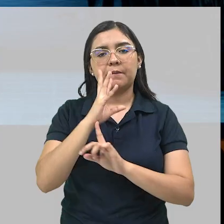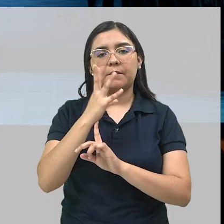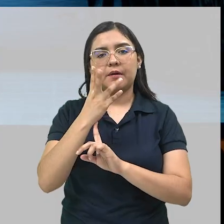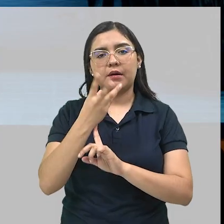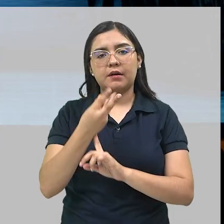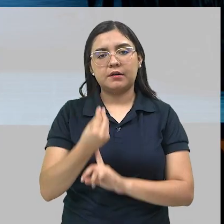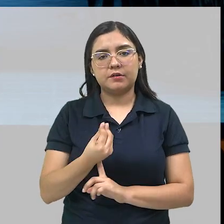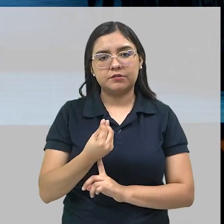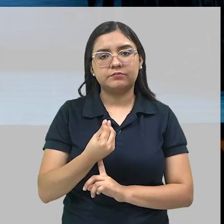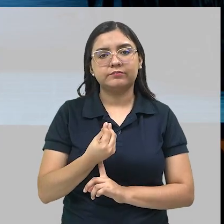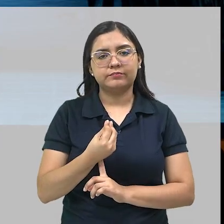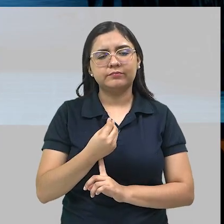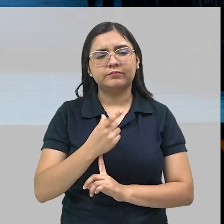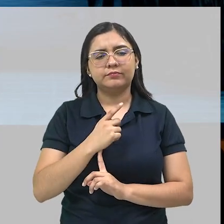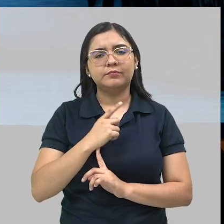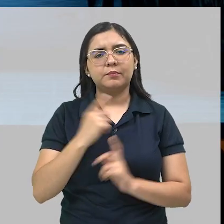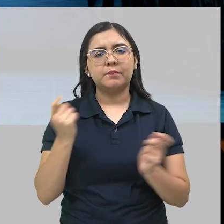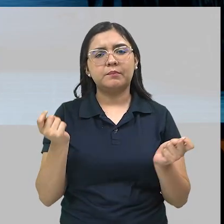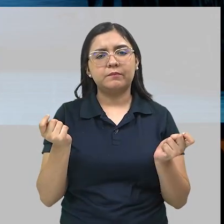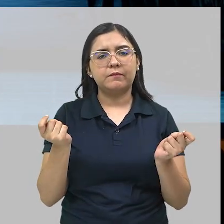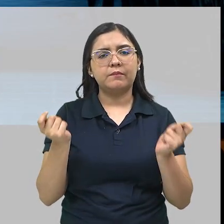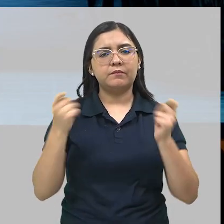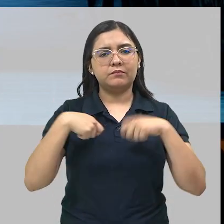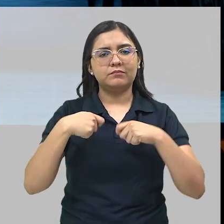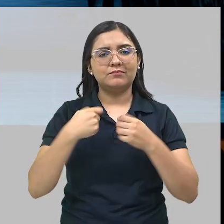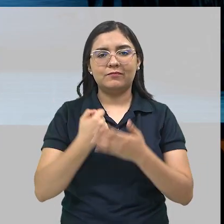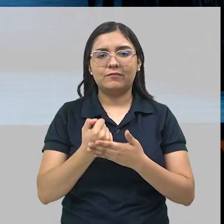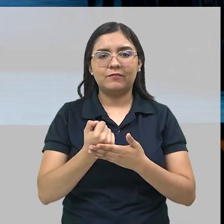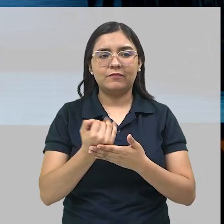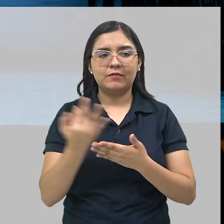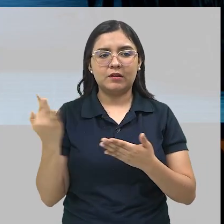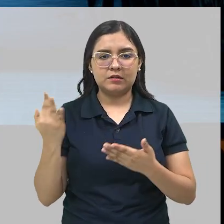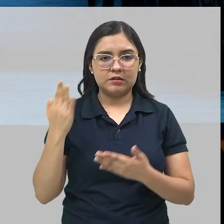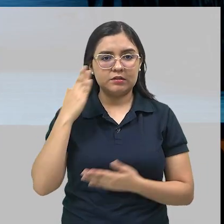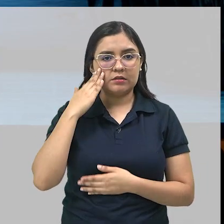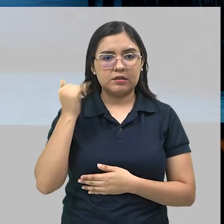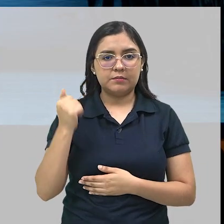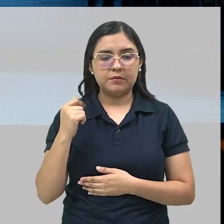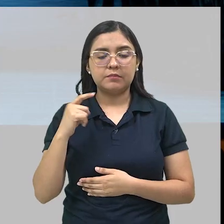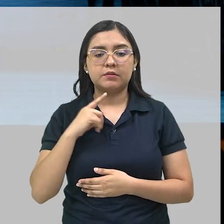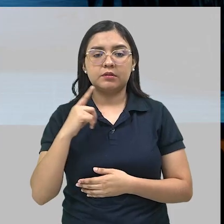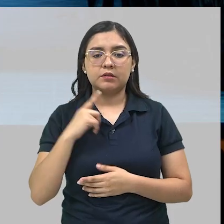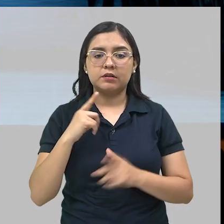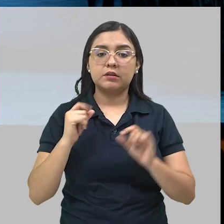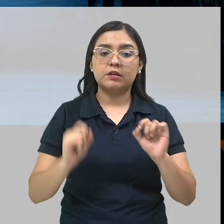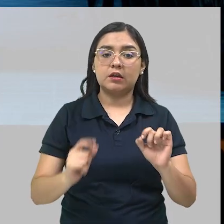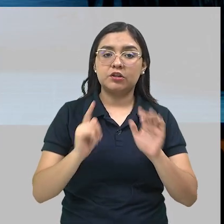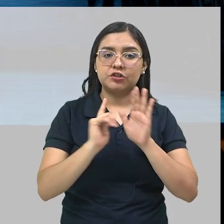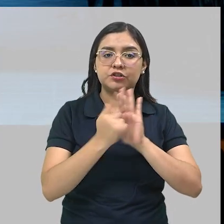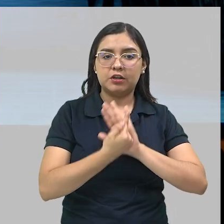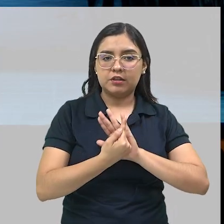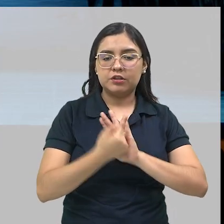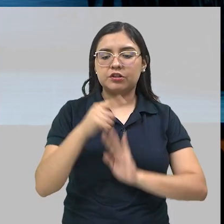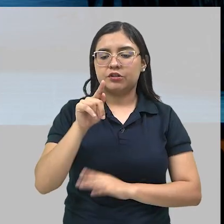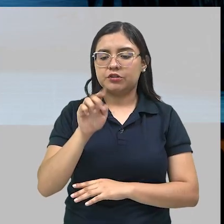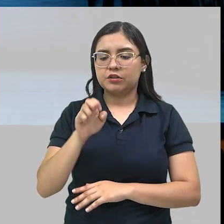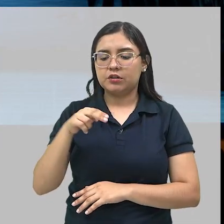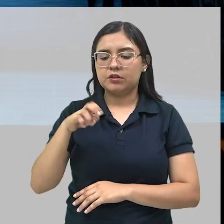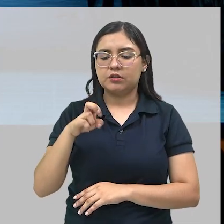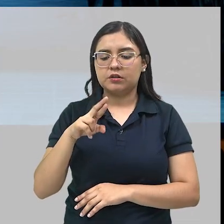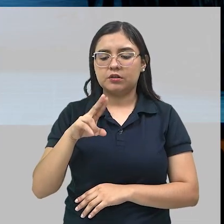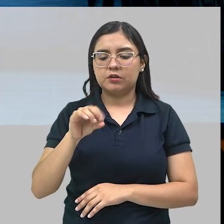que nos traz inúmeras possibilidades. Já sabemos que existem gêneros diferentes de